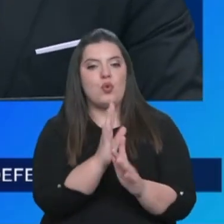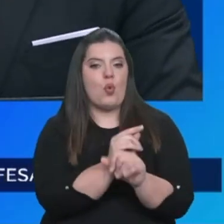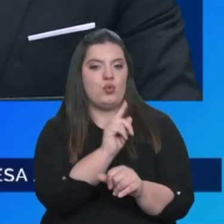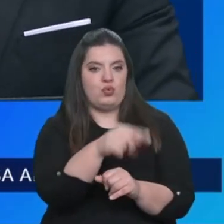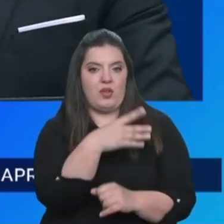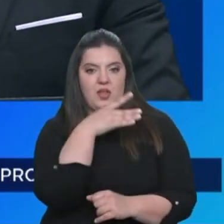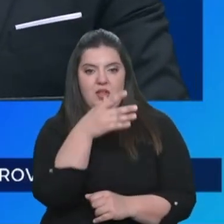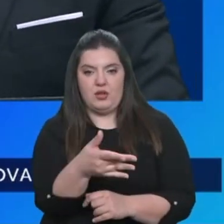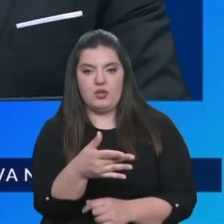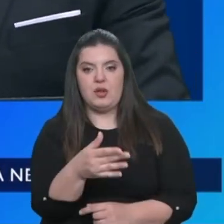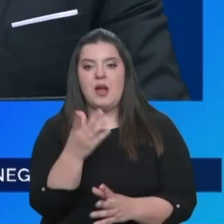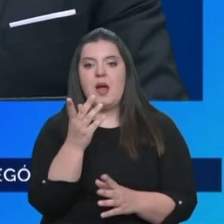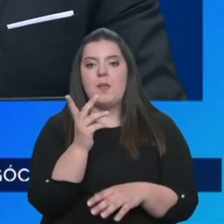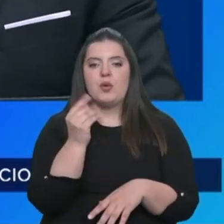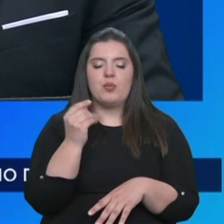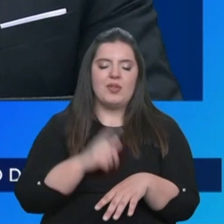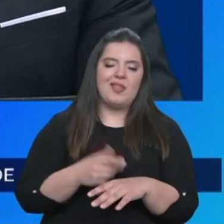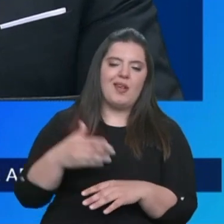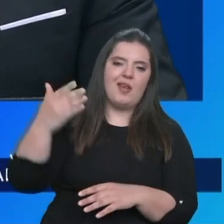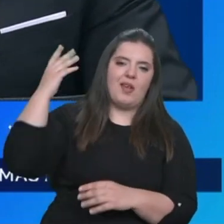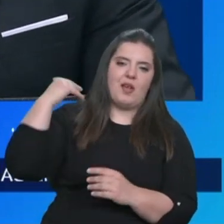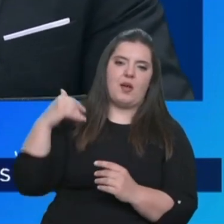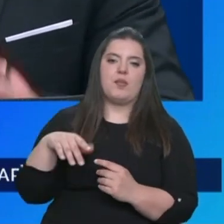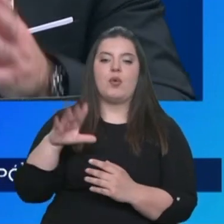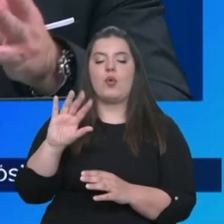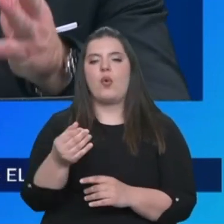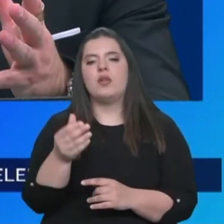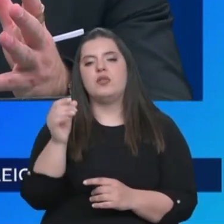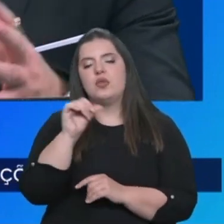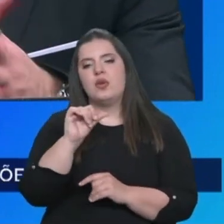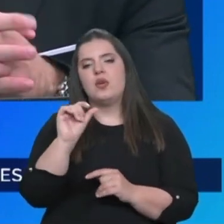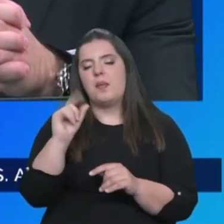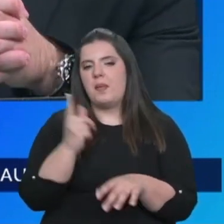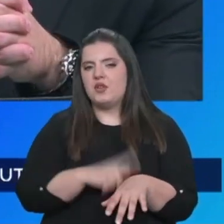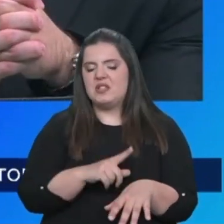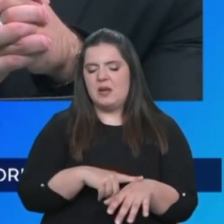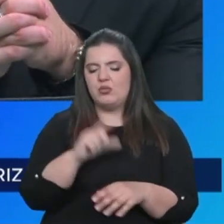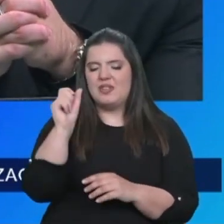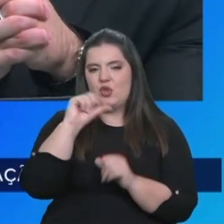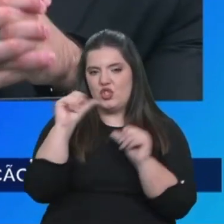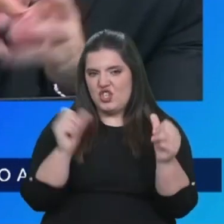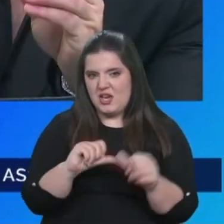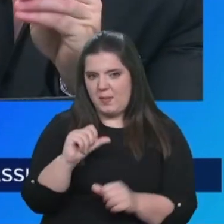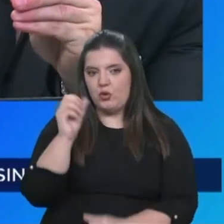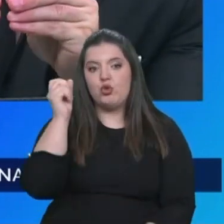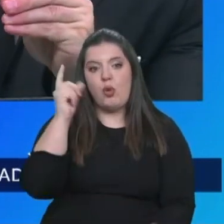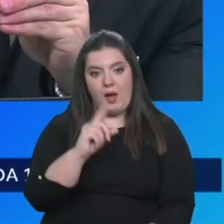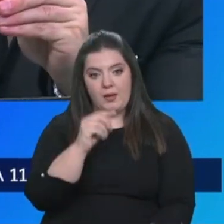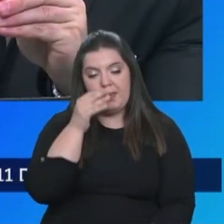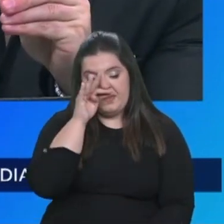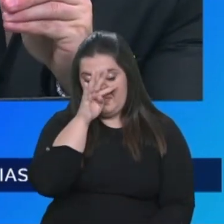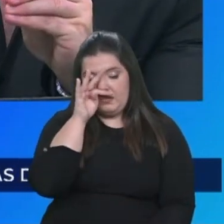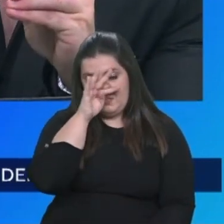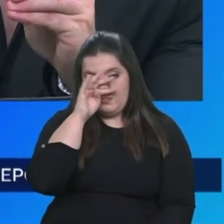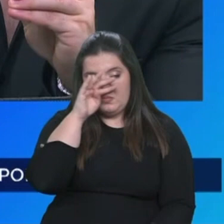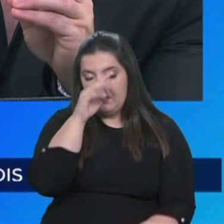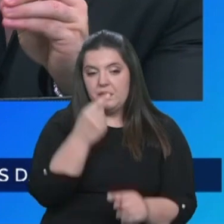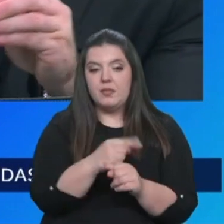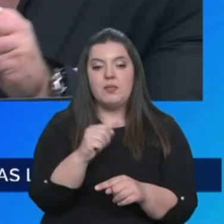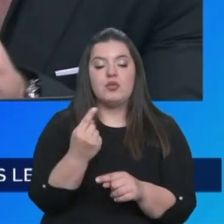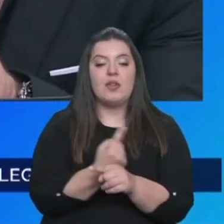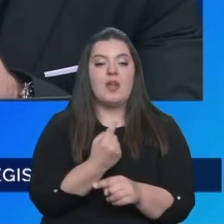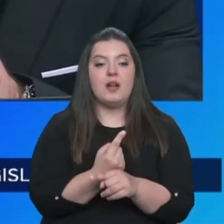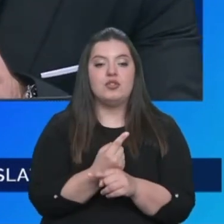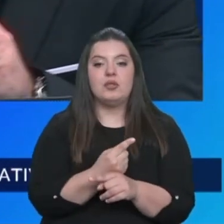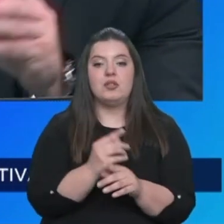que há muito, muito tempo, quando o Sistema Solar era muito, muito bebé, estava nos primeiros tempos até do Sistema Solar, temos cada vez mais dados que nos dizem que